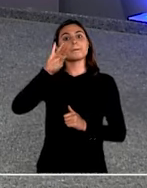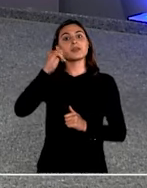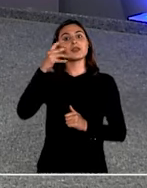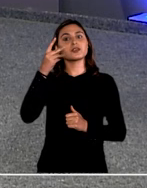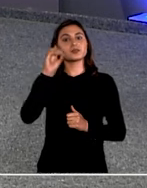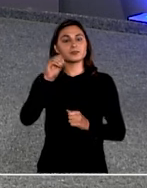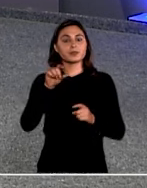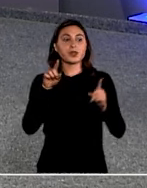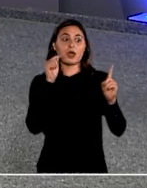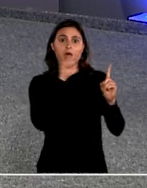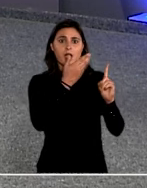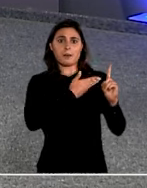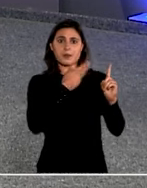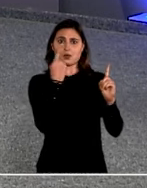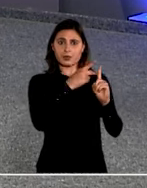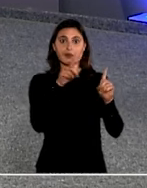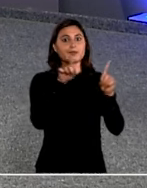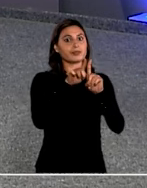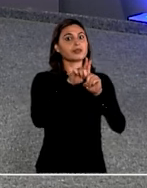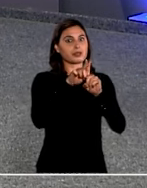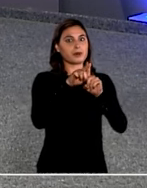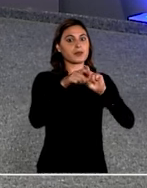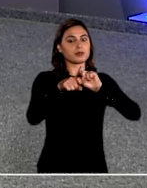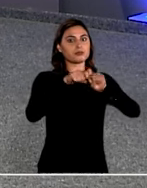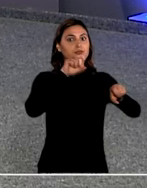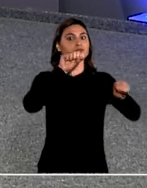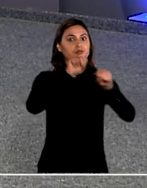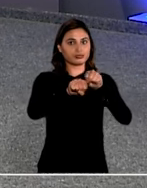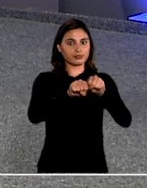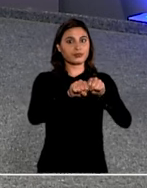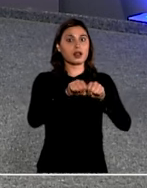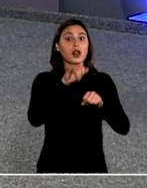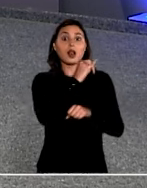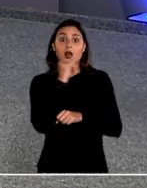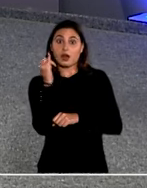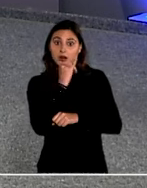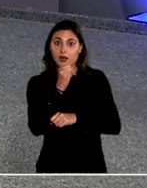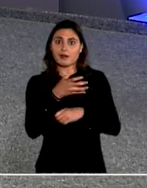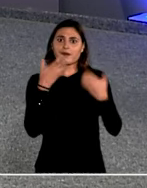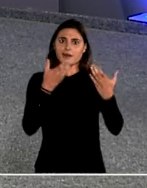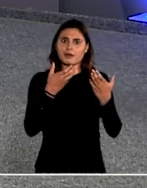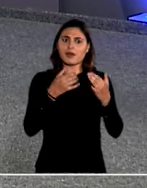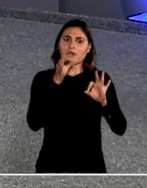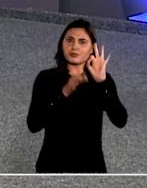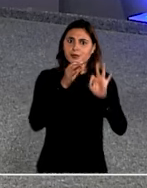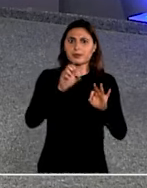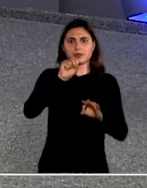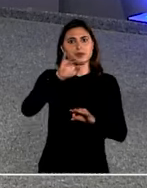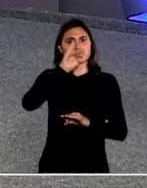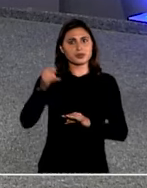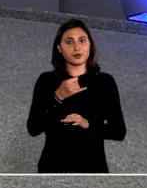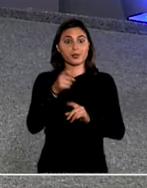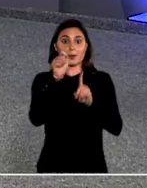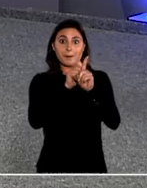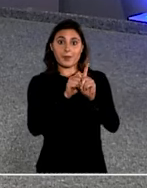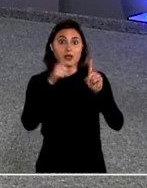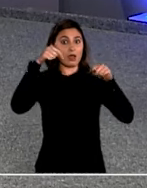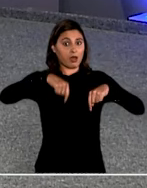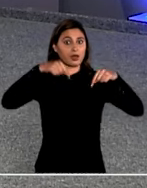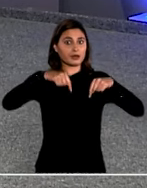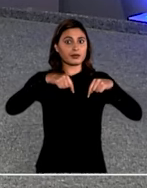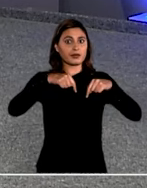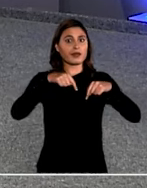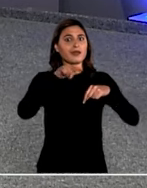um amigo do atleta que também responde onde por estupro na Itália queria que o julgamento no STJ previsto para este